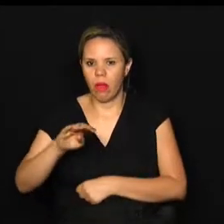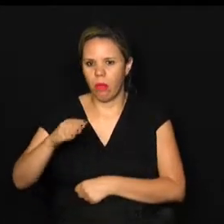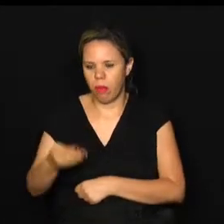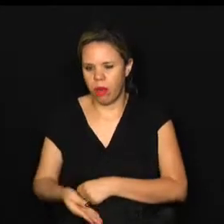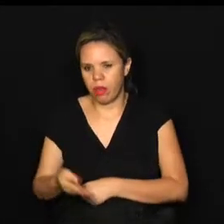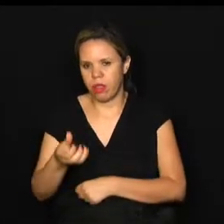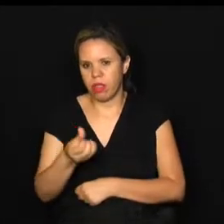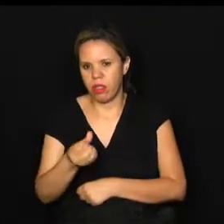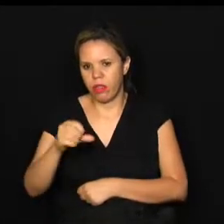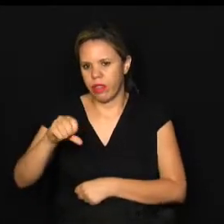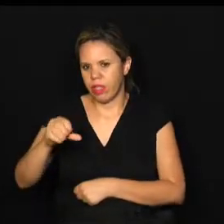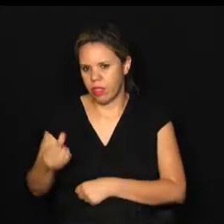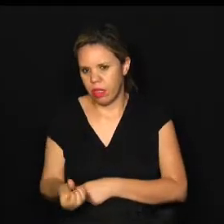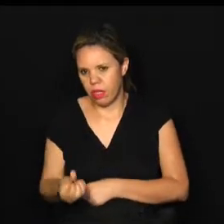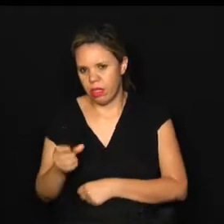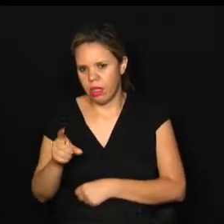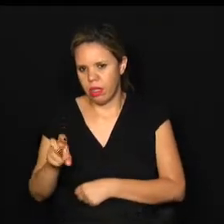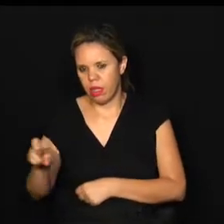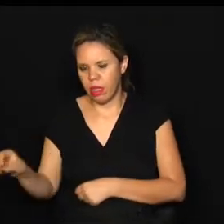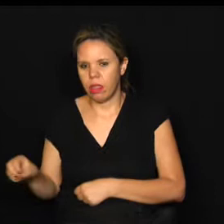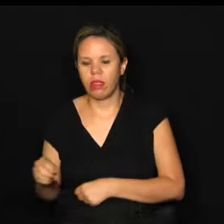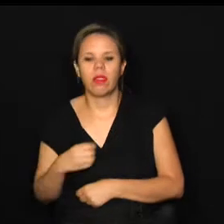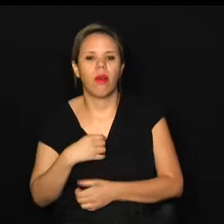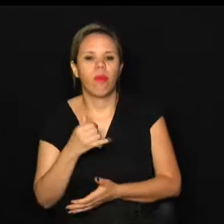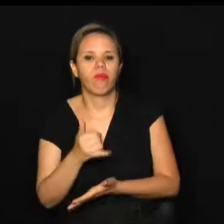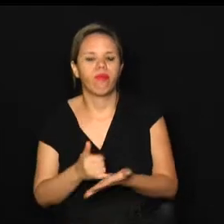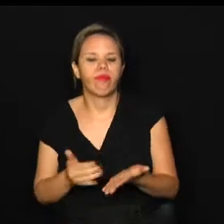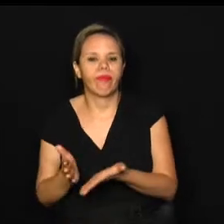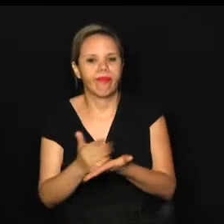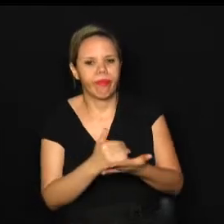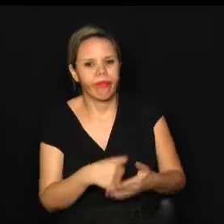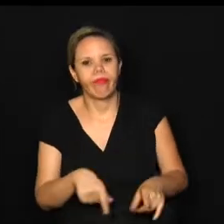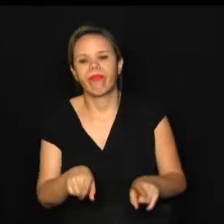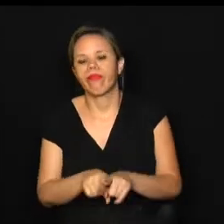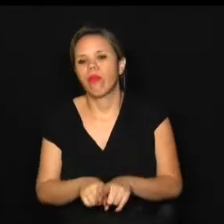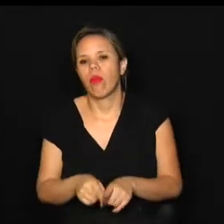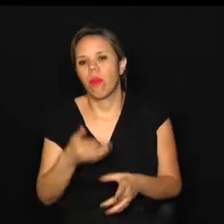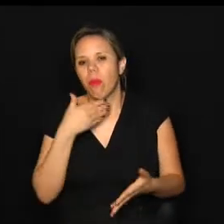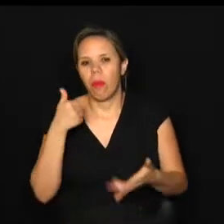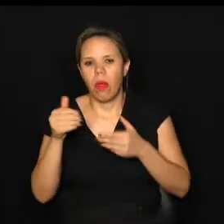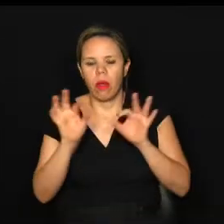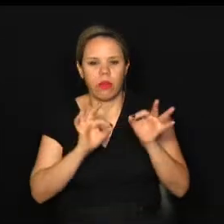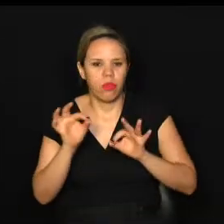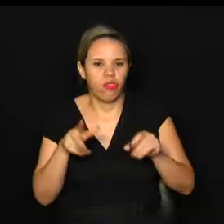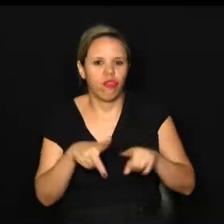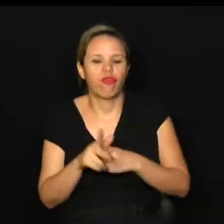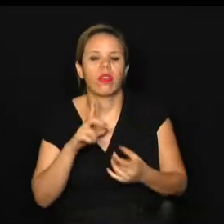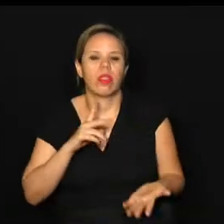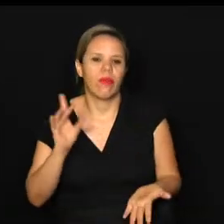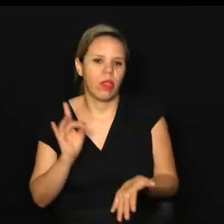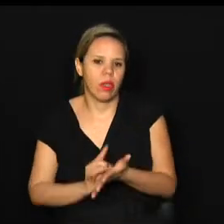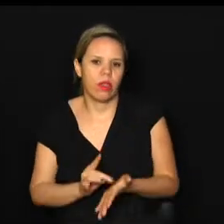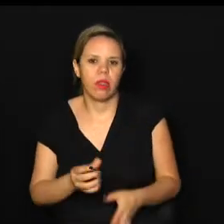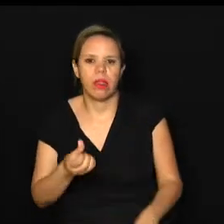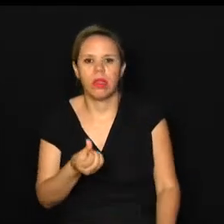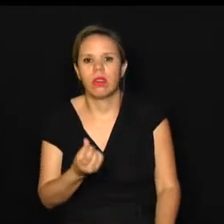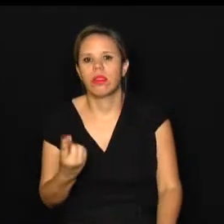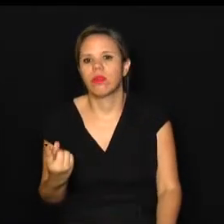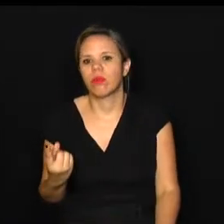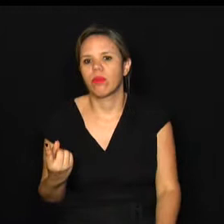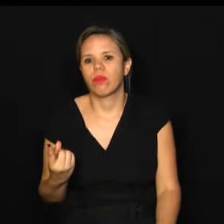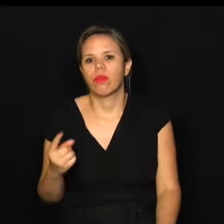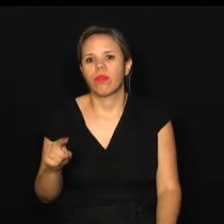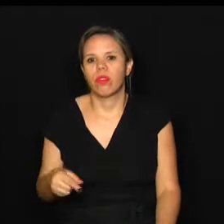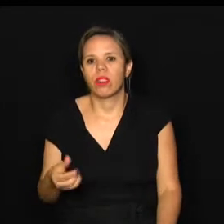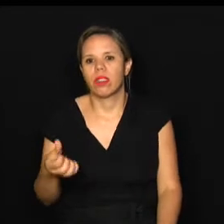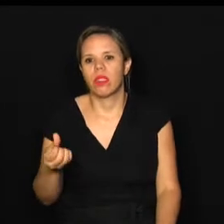696 milhões e 500. Os impostos, taxas e contribuições de melhoria teve uma realização de 61,6%,